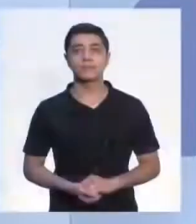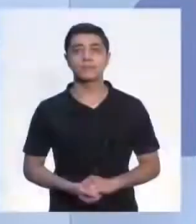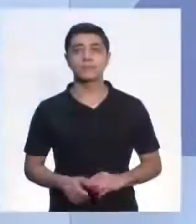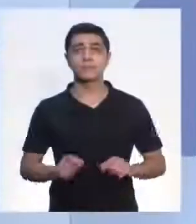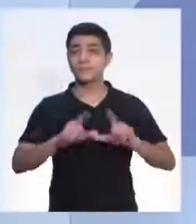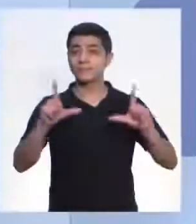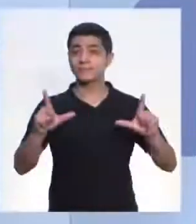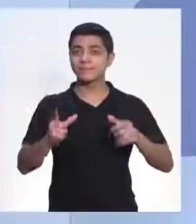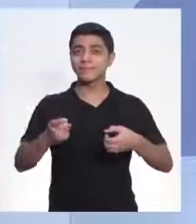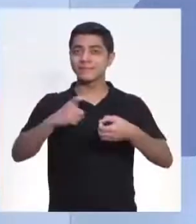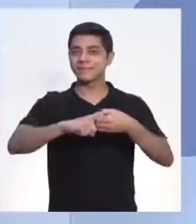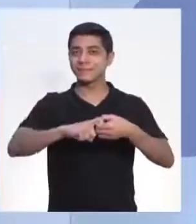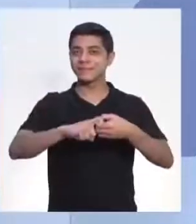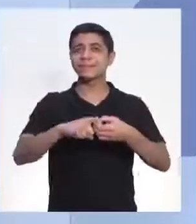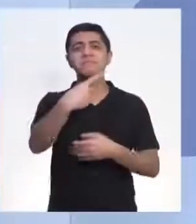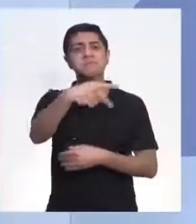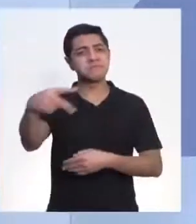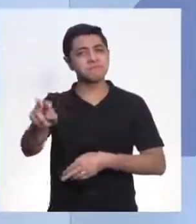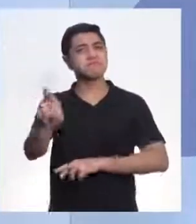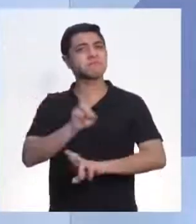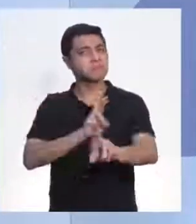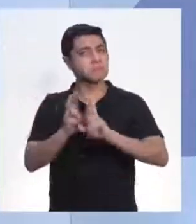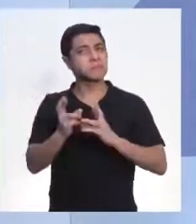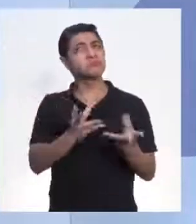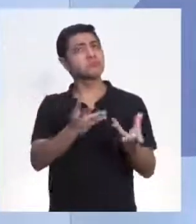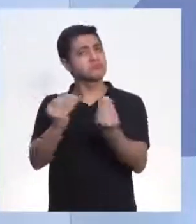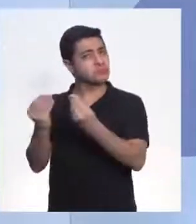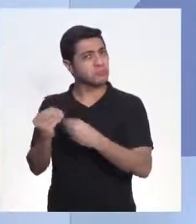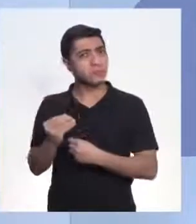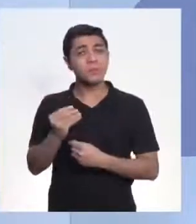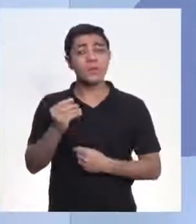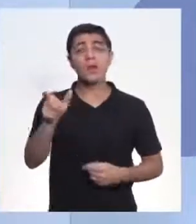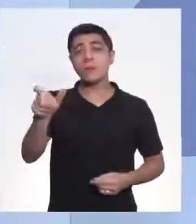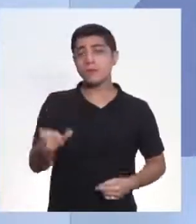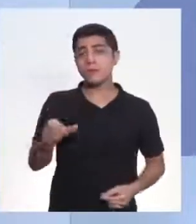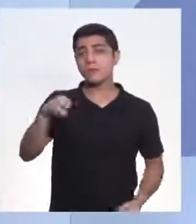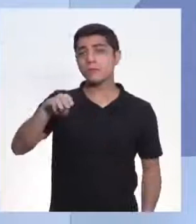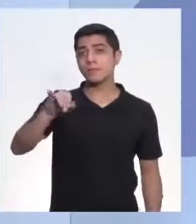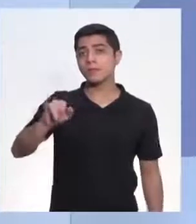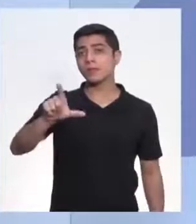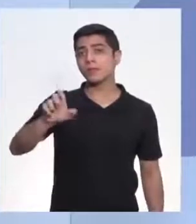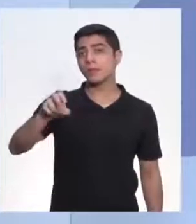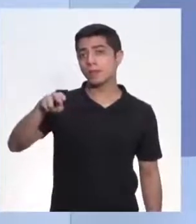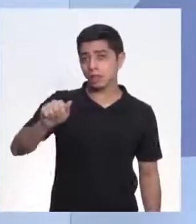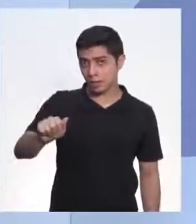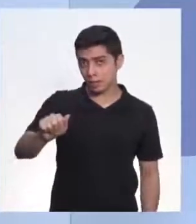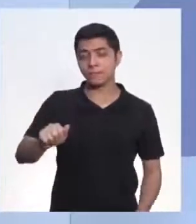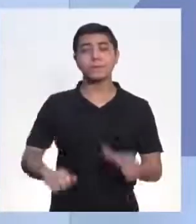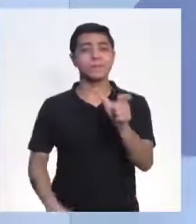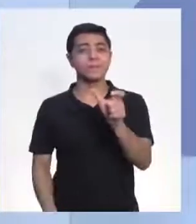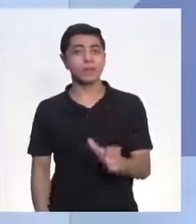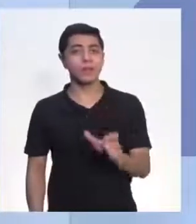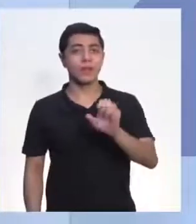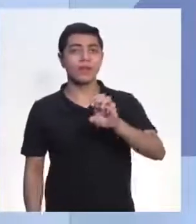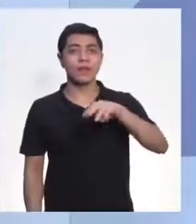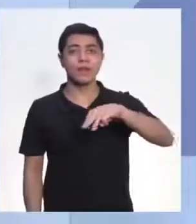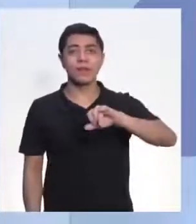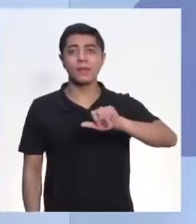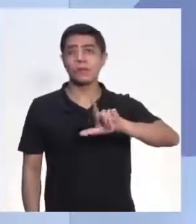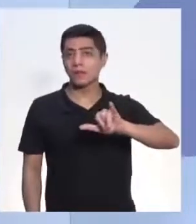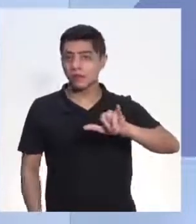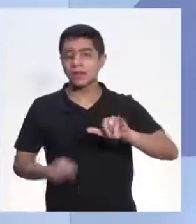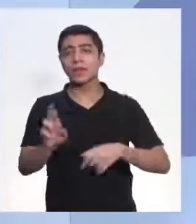Retornamos aqui. Muitas respostas já, né, Ali? Ó, Milena, Emily aqui, colocando 17 sobre